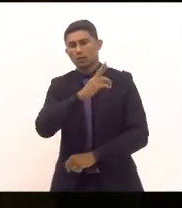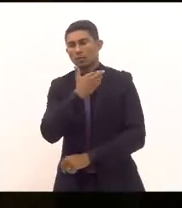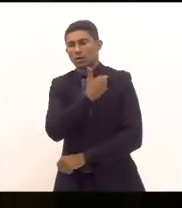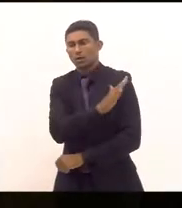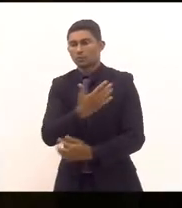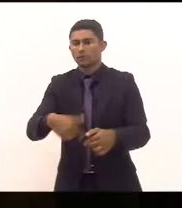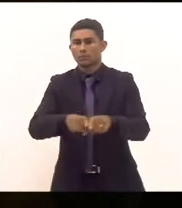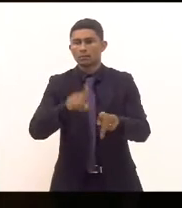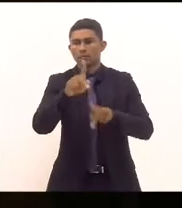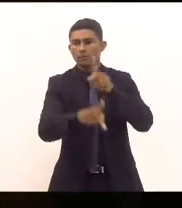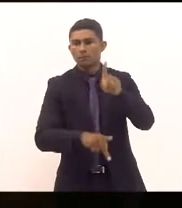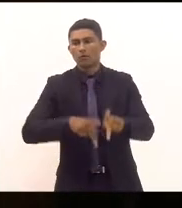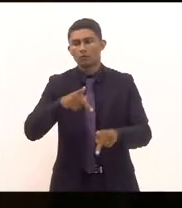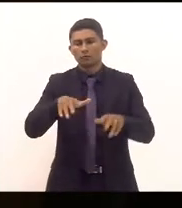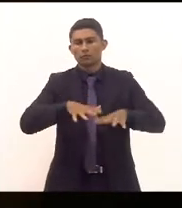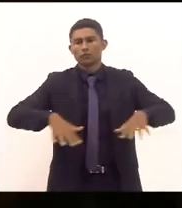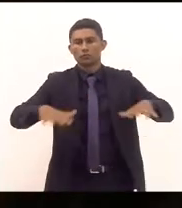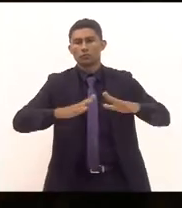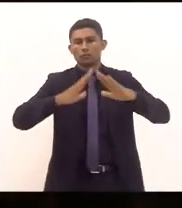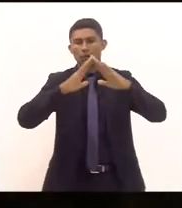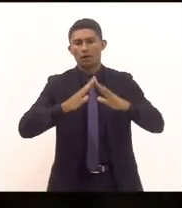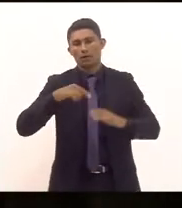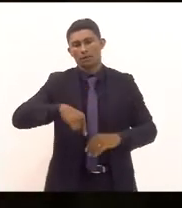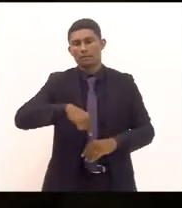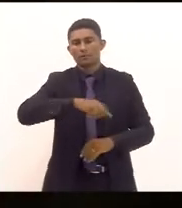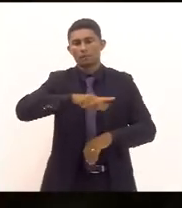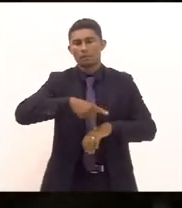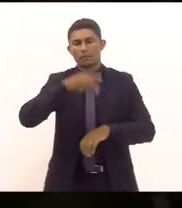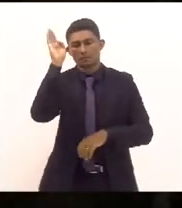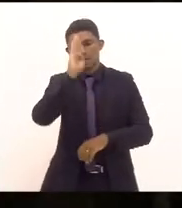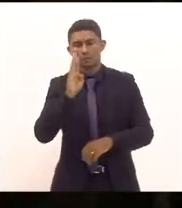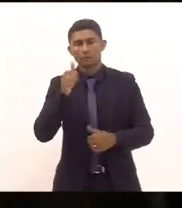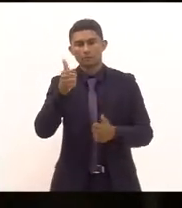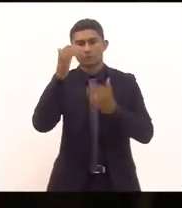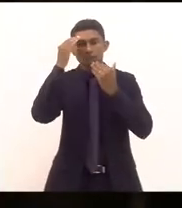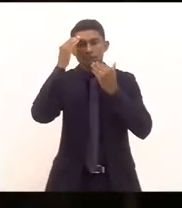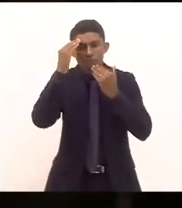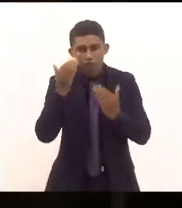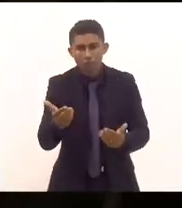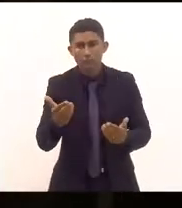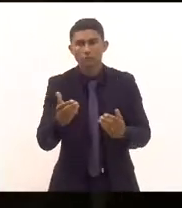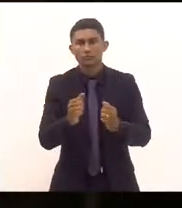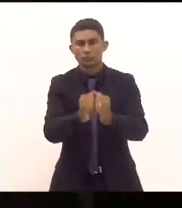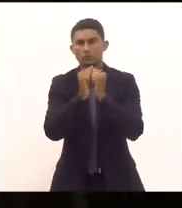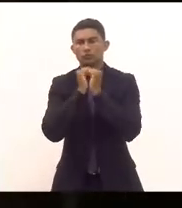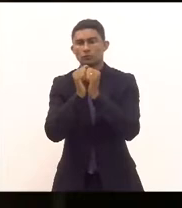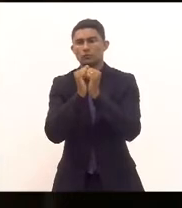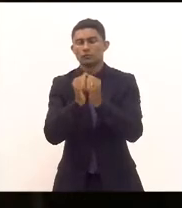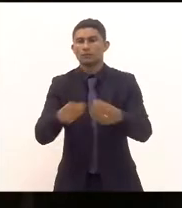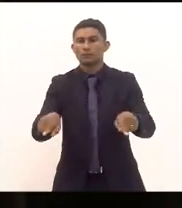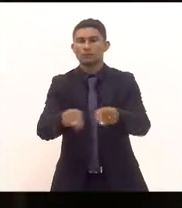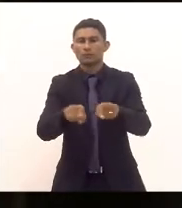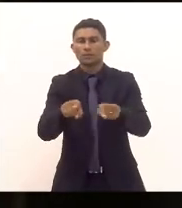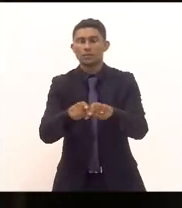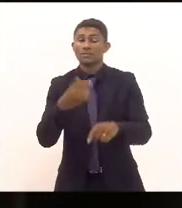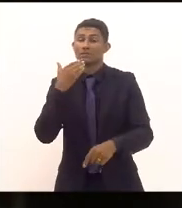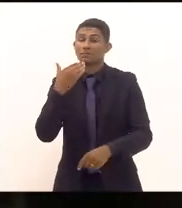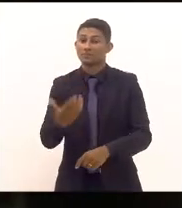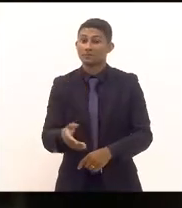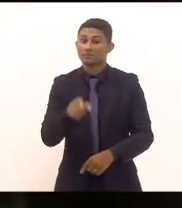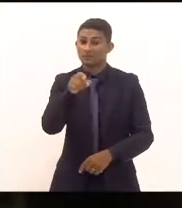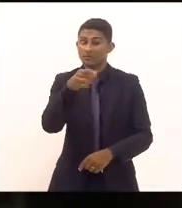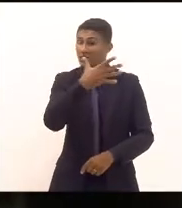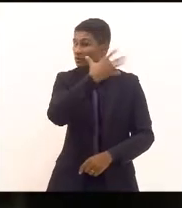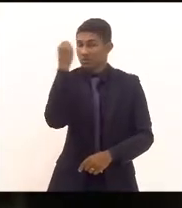favor de todo o povo preto de terreiro nesse país muito obrigado por tudo tamo junto e reforçando o pedido da Teresa